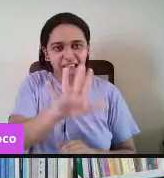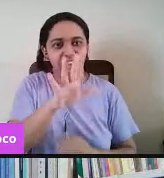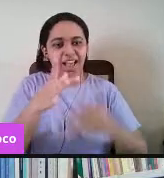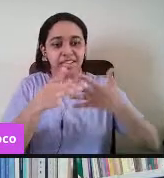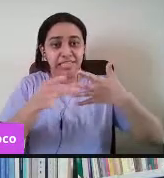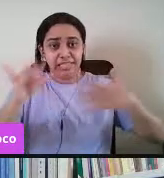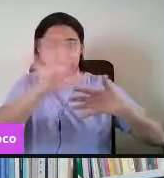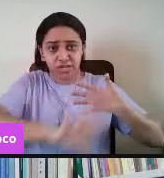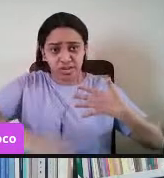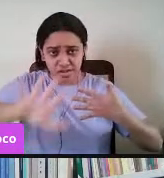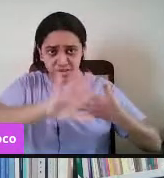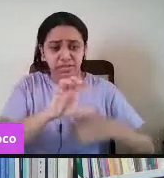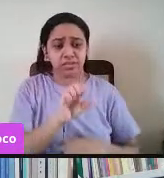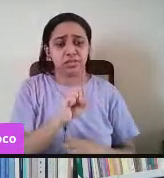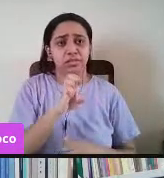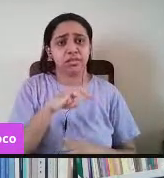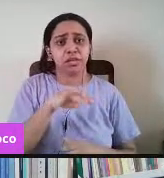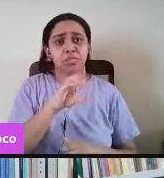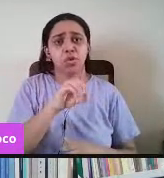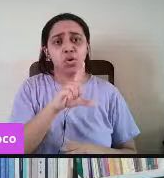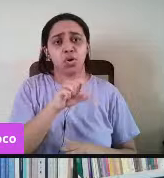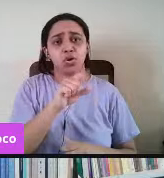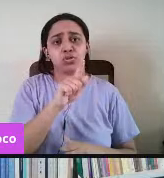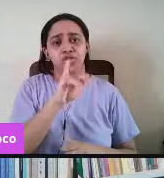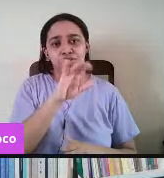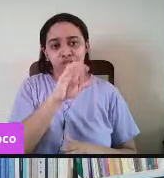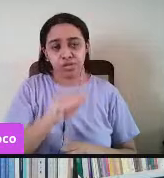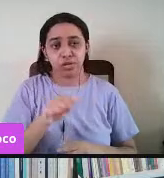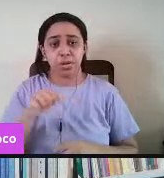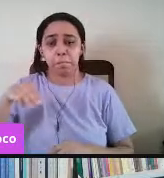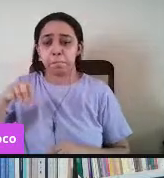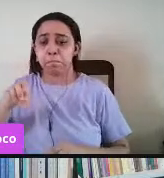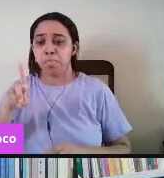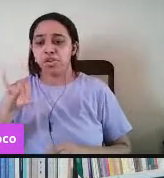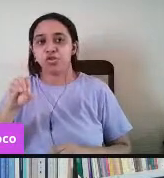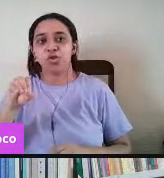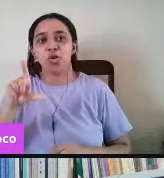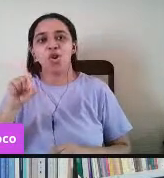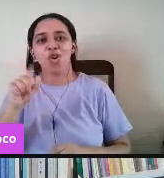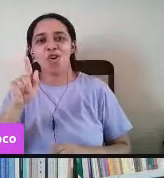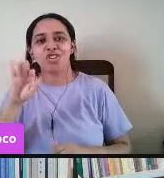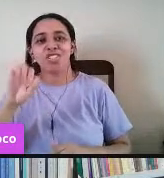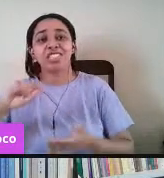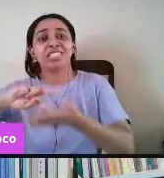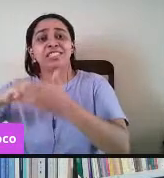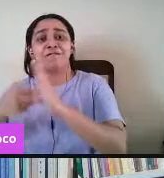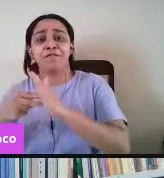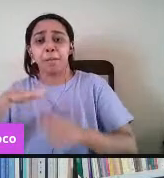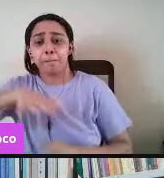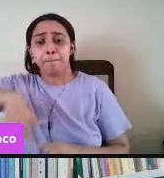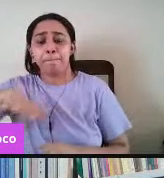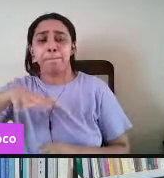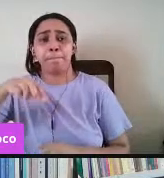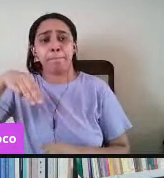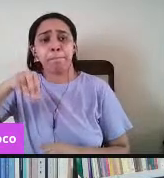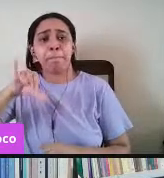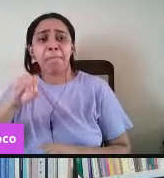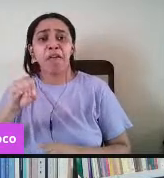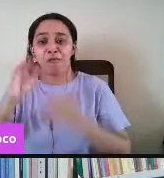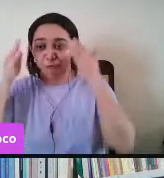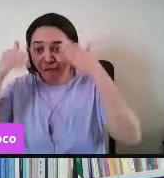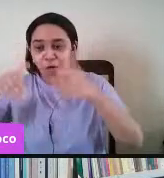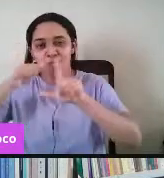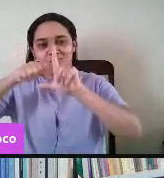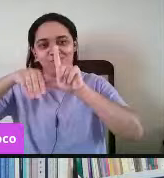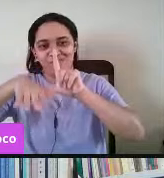de semiologia, não é? E mediológica é o meio, também muito, muito centrado no, na mídia também,